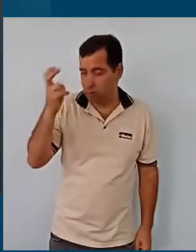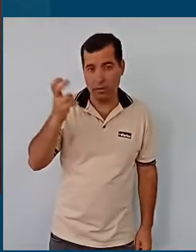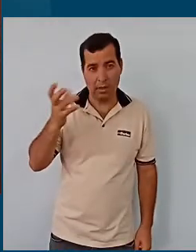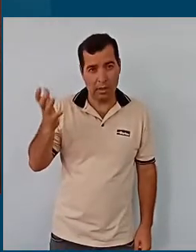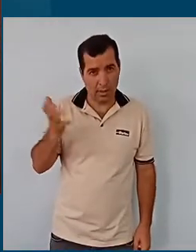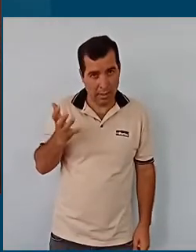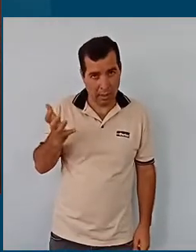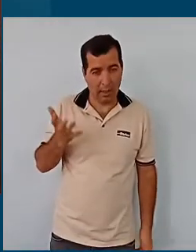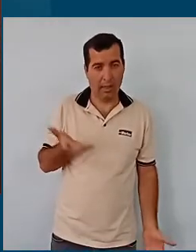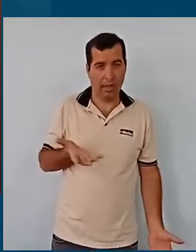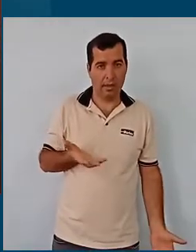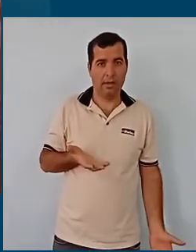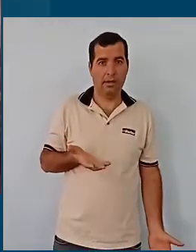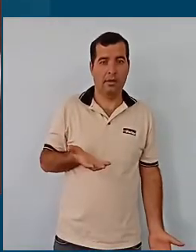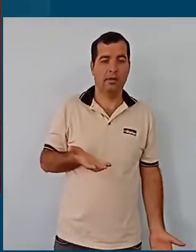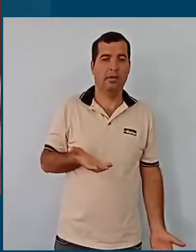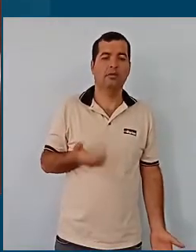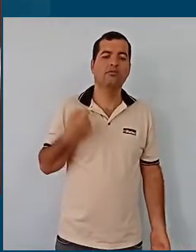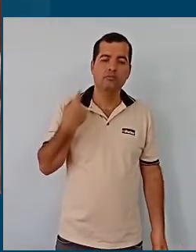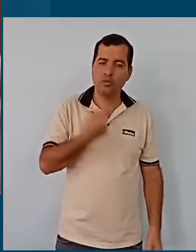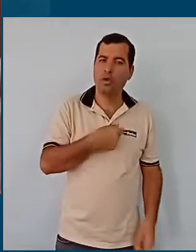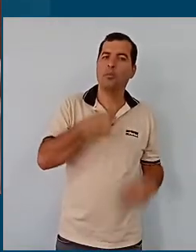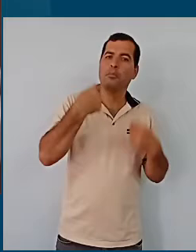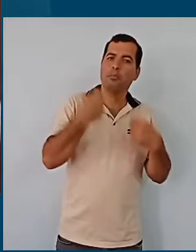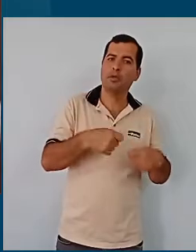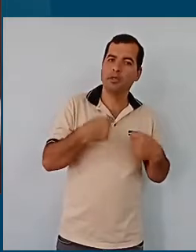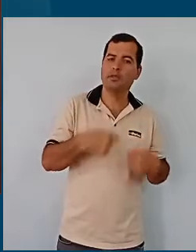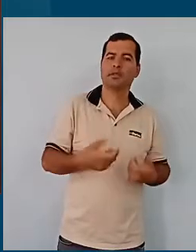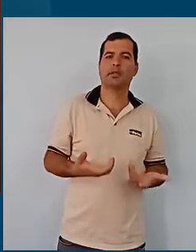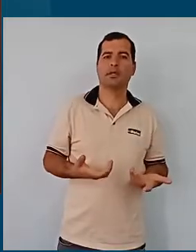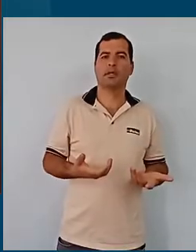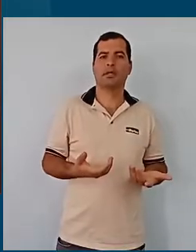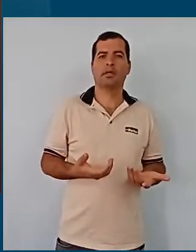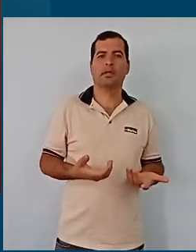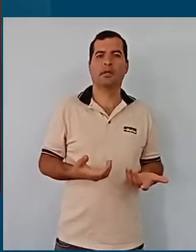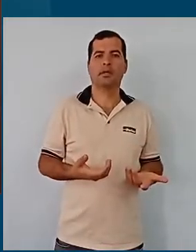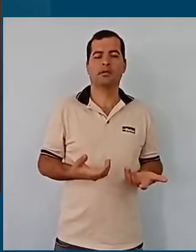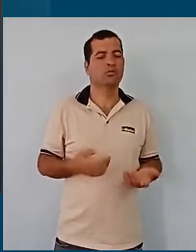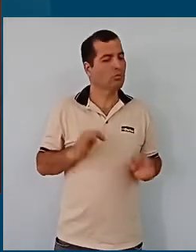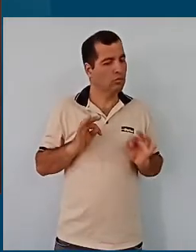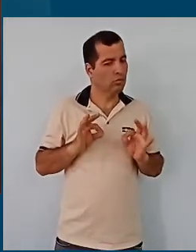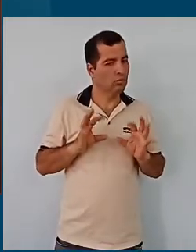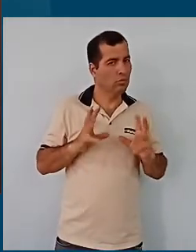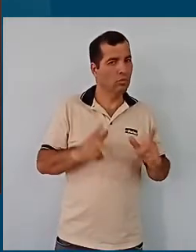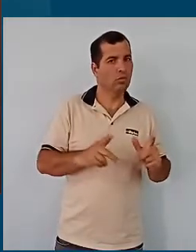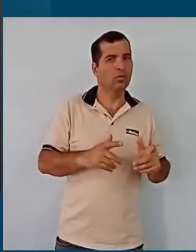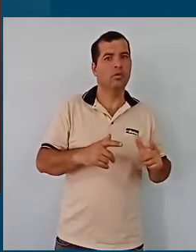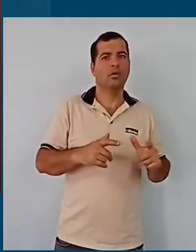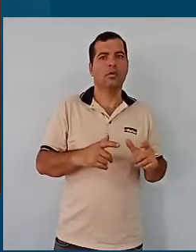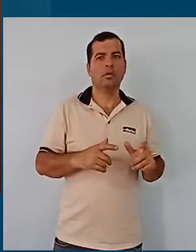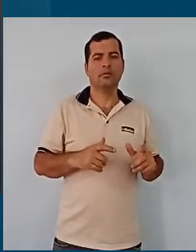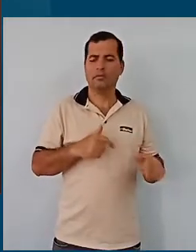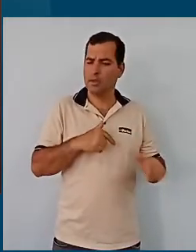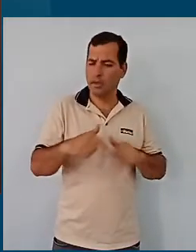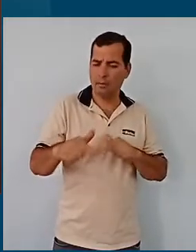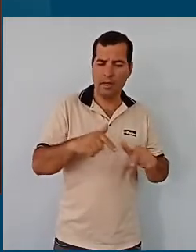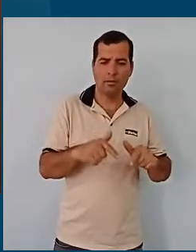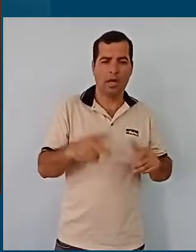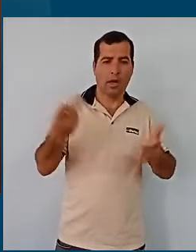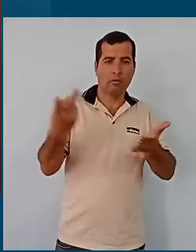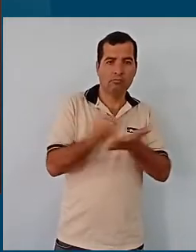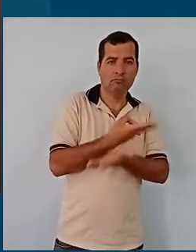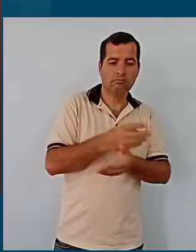inteligente, nós precisamos garantir que todo esse movimento